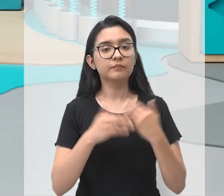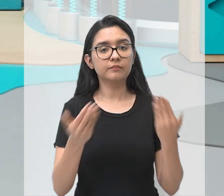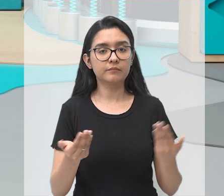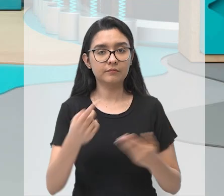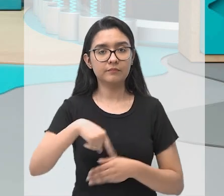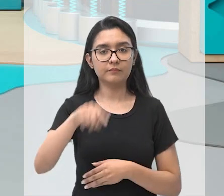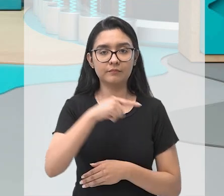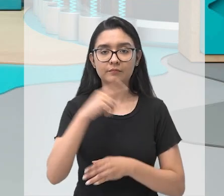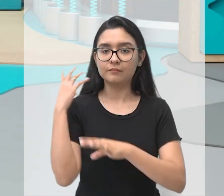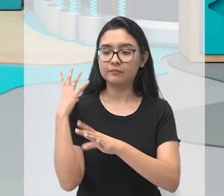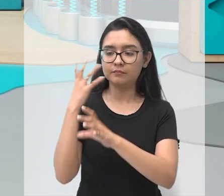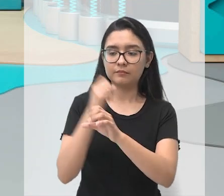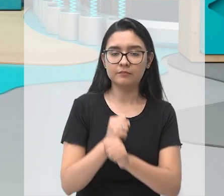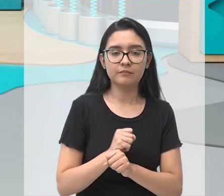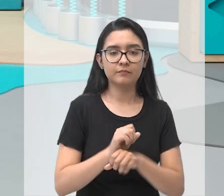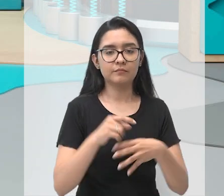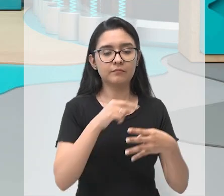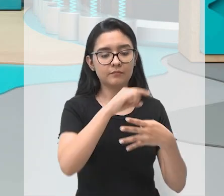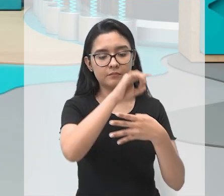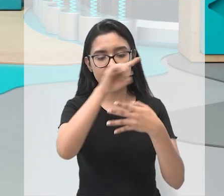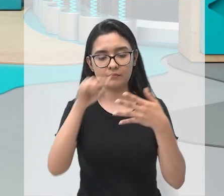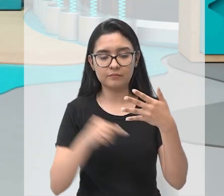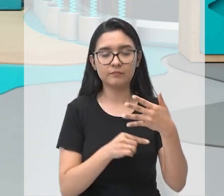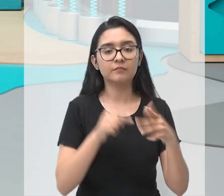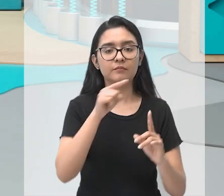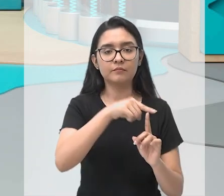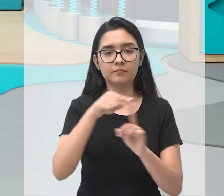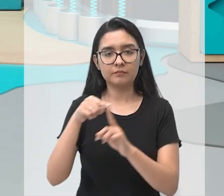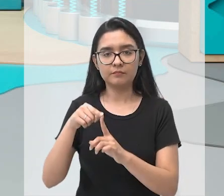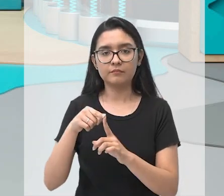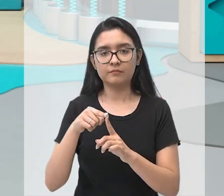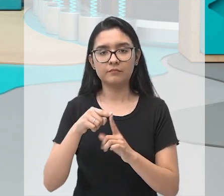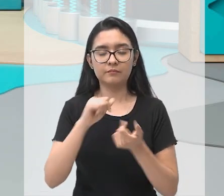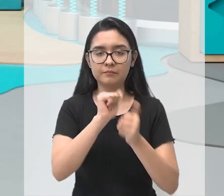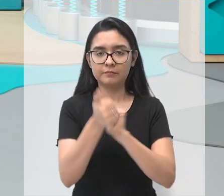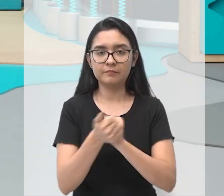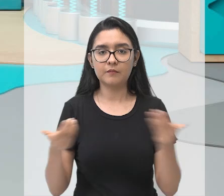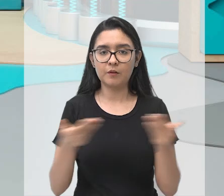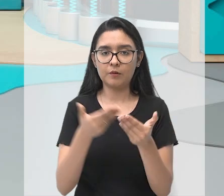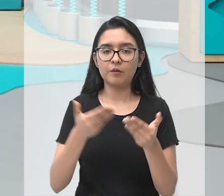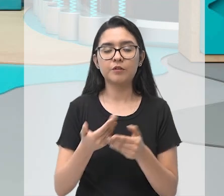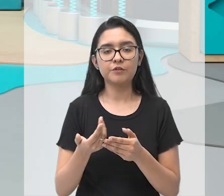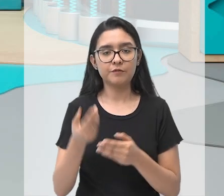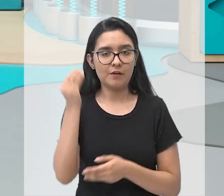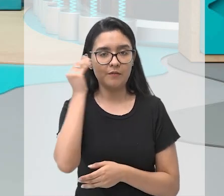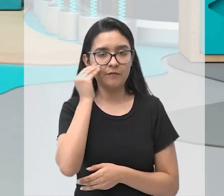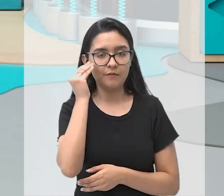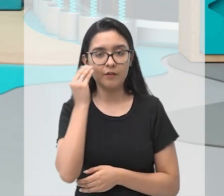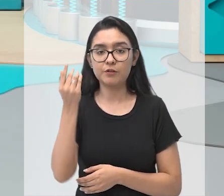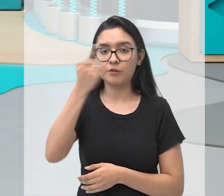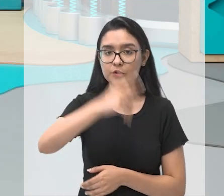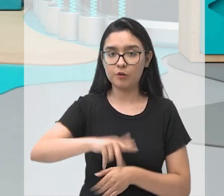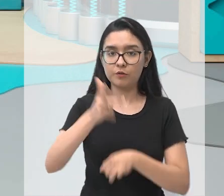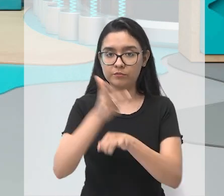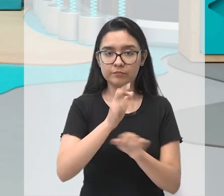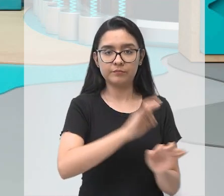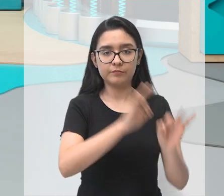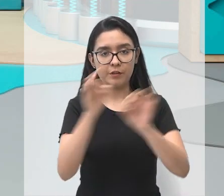ter precisão na jogada, ter pontaria, tá bom? Outra principal característica, o jogo deve